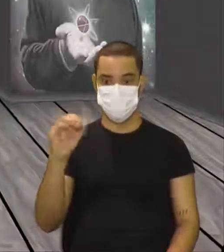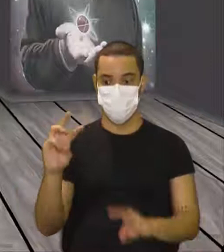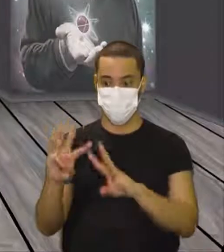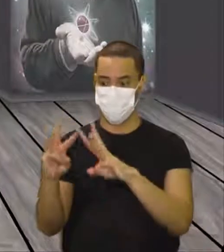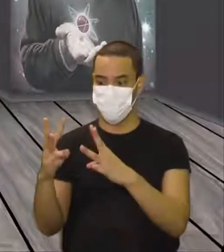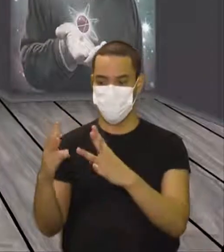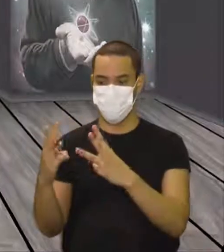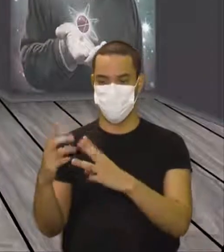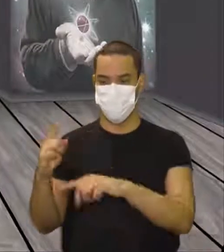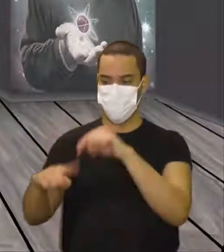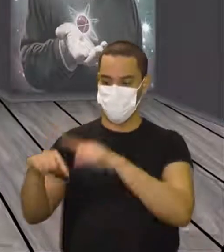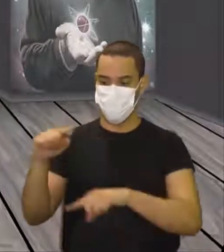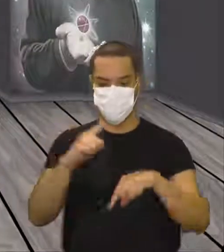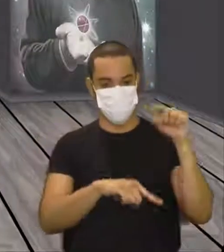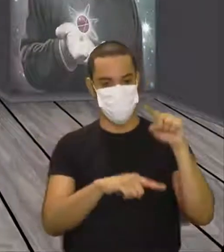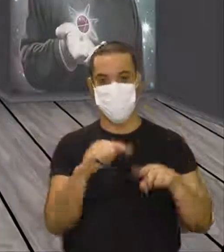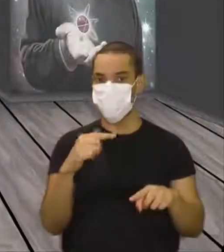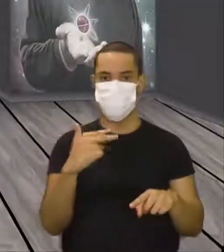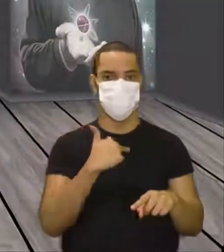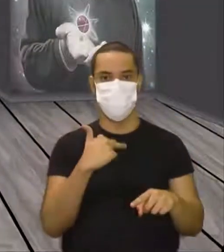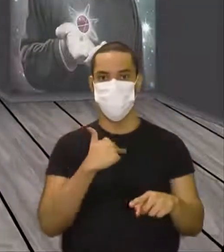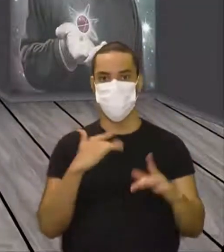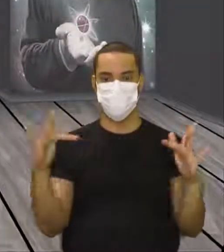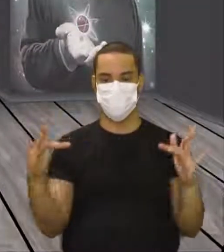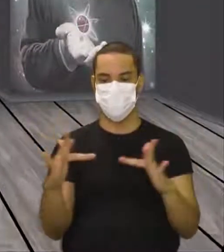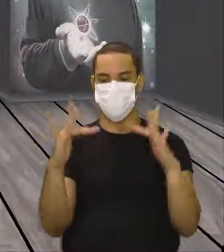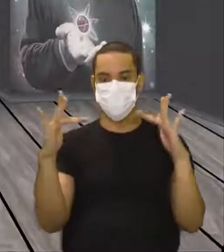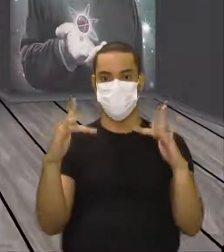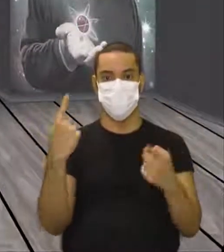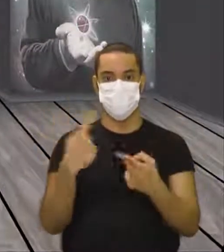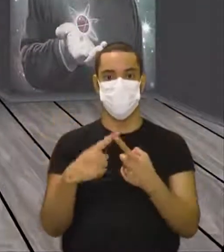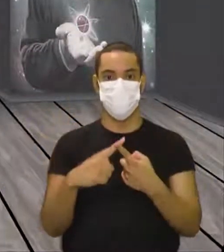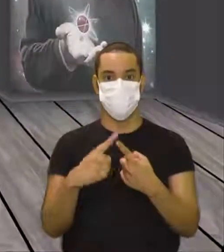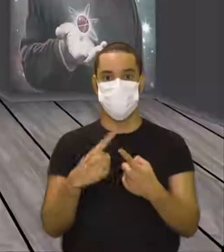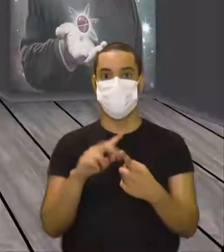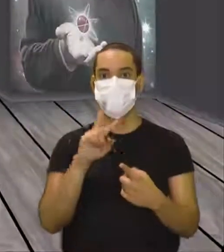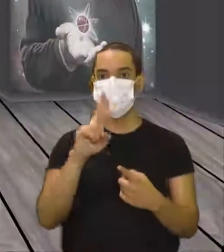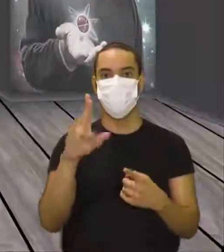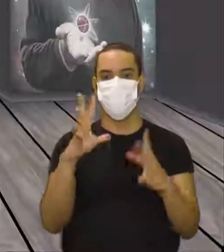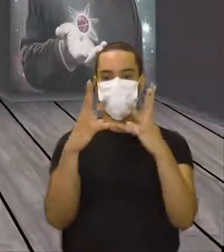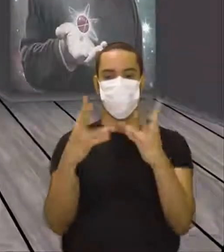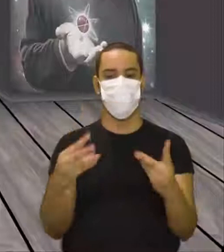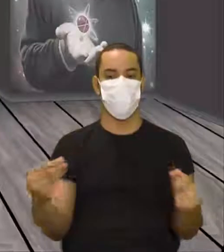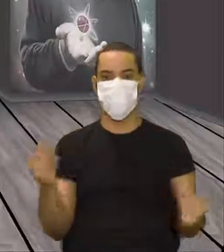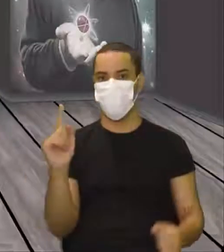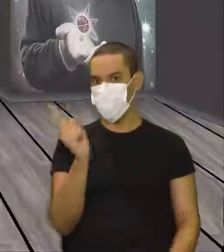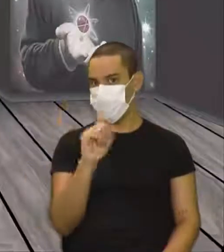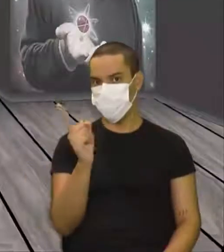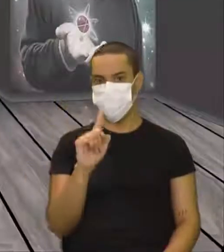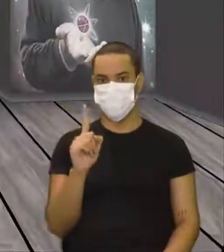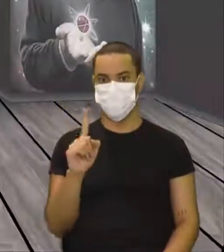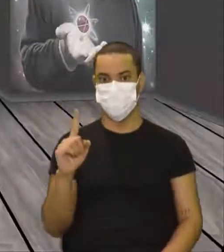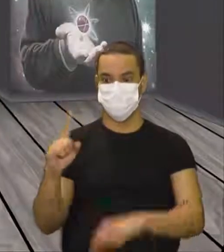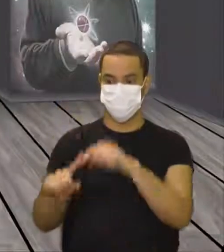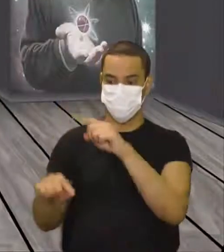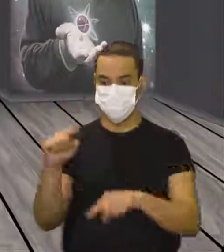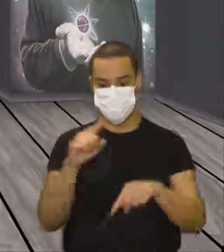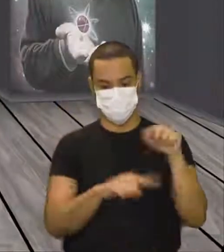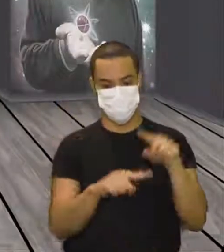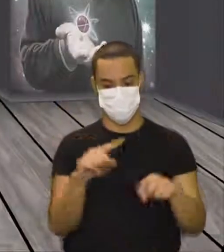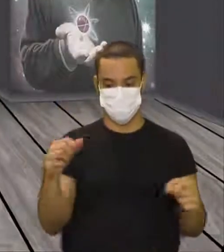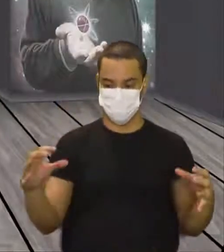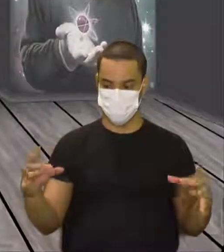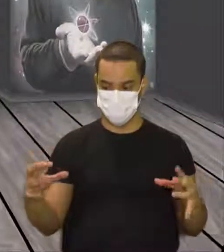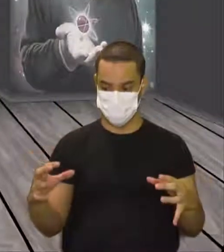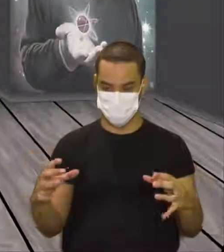antimatéria. Elas não podem se tocar, que elas se aniquilam. Mas aniquilar não é desaparecer, não é destruir, é explodir, ela vai se